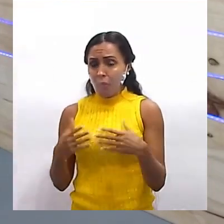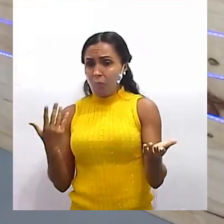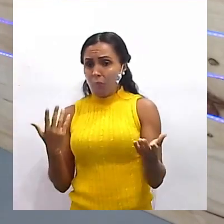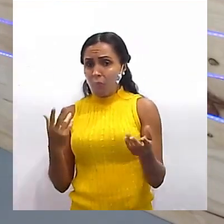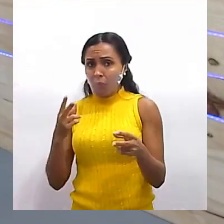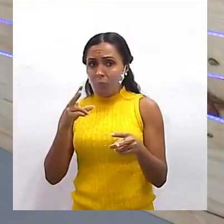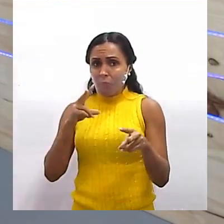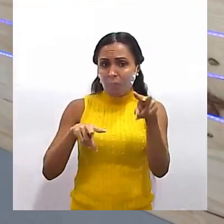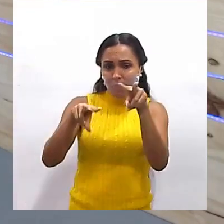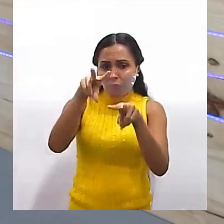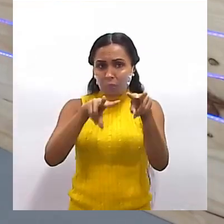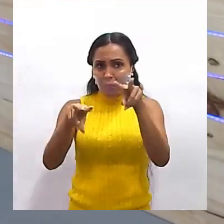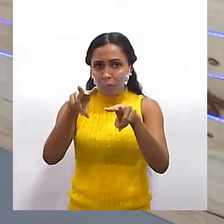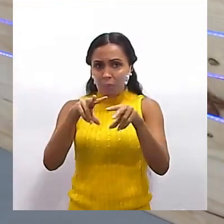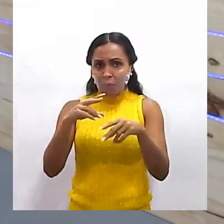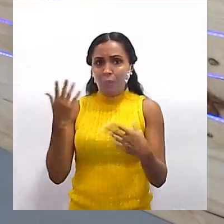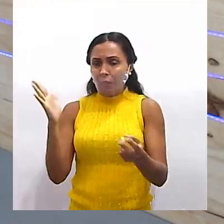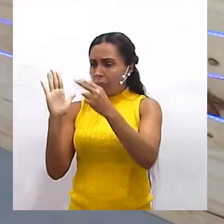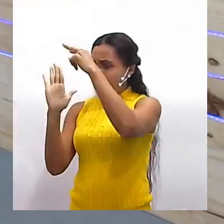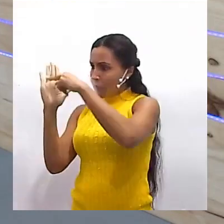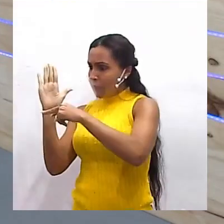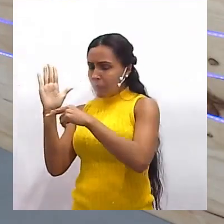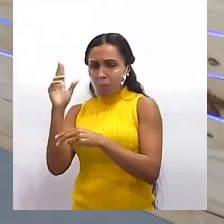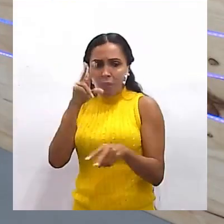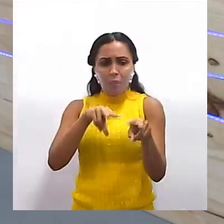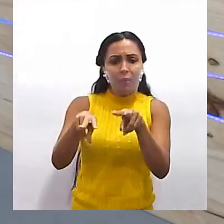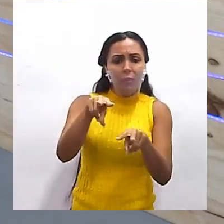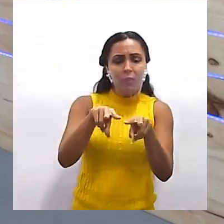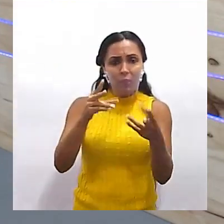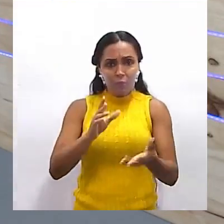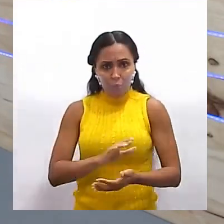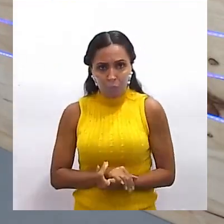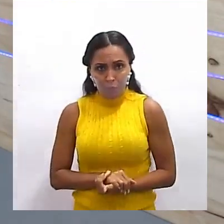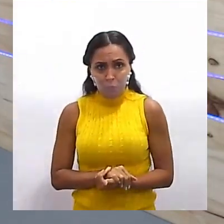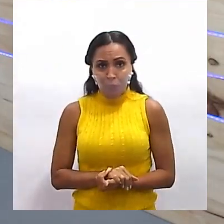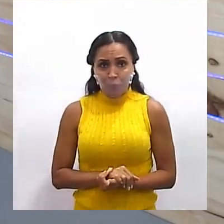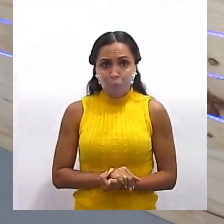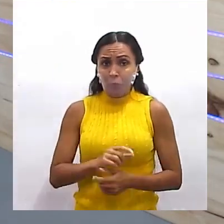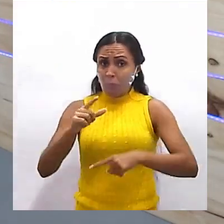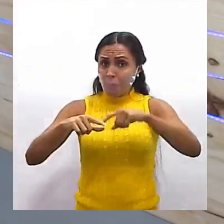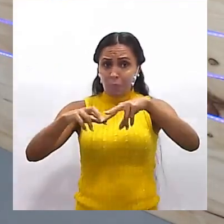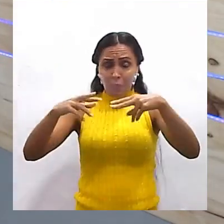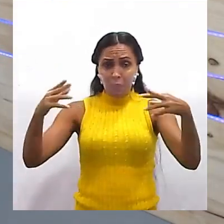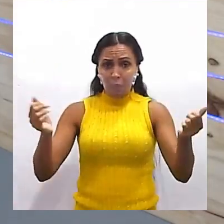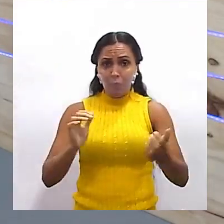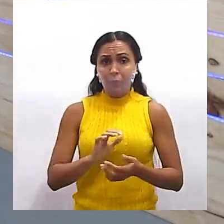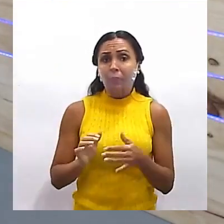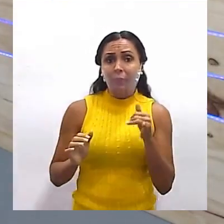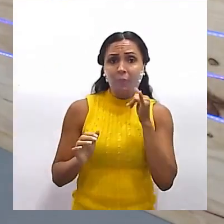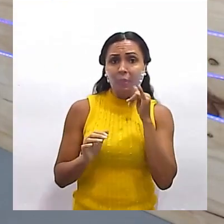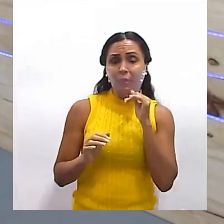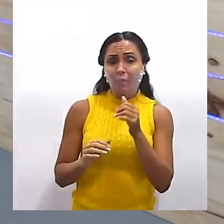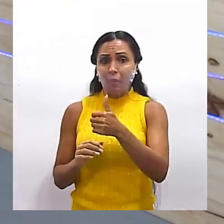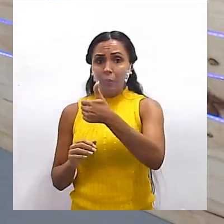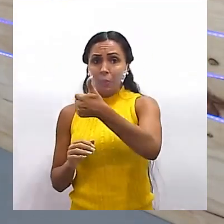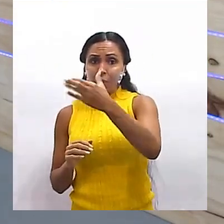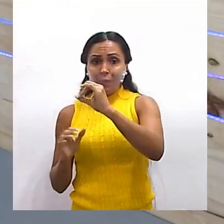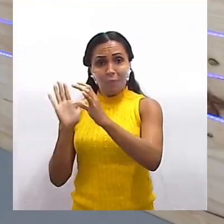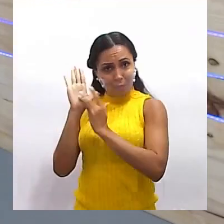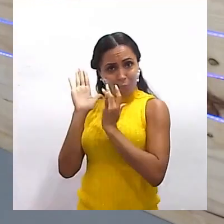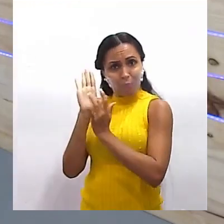cega. Depois eu faço cheque lá no sistema. Um exemplo, a nota fiscal me disse que veio 10 aparelhos de